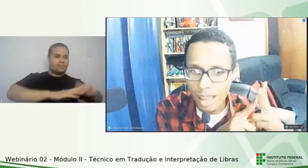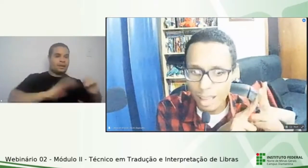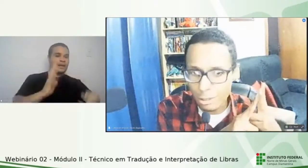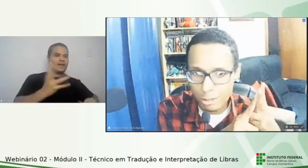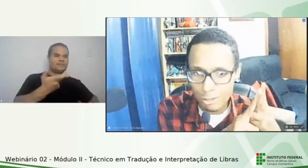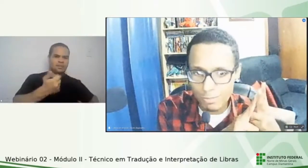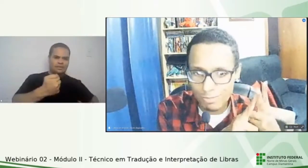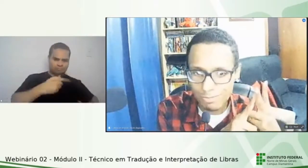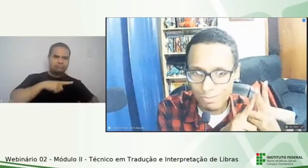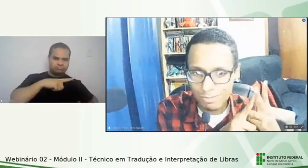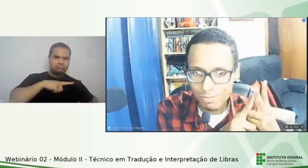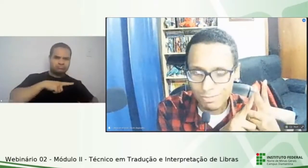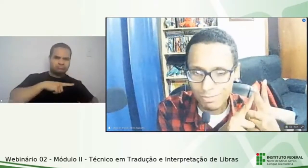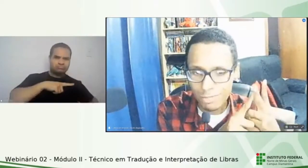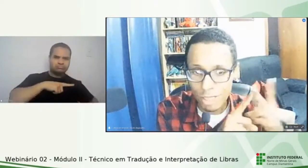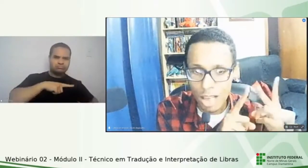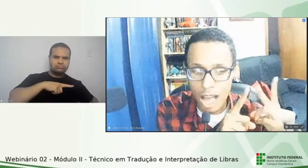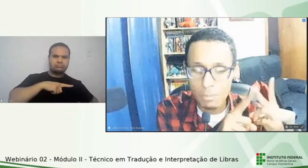habilitados?